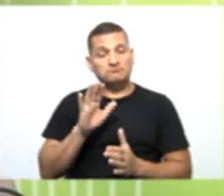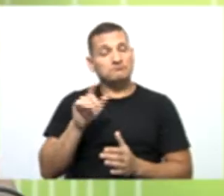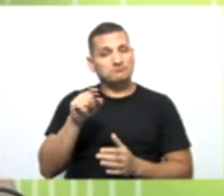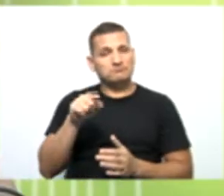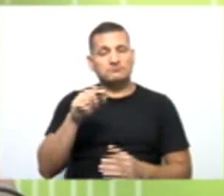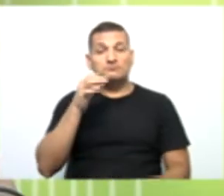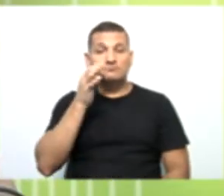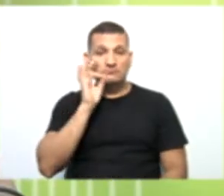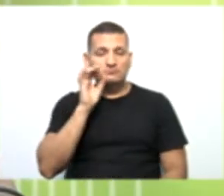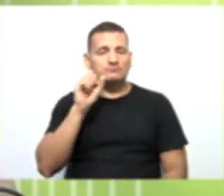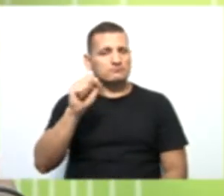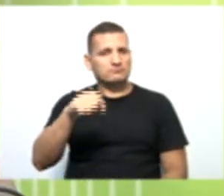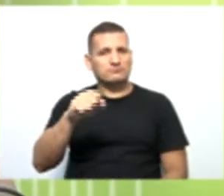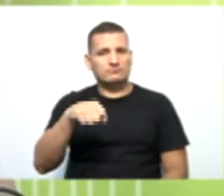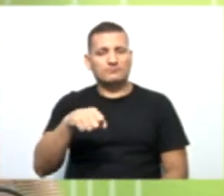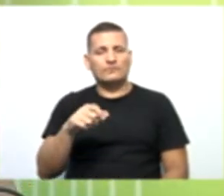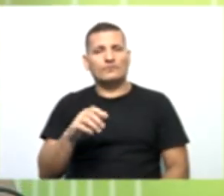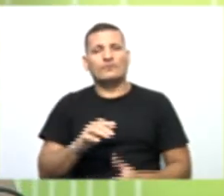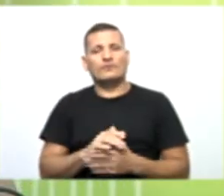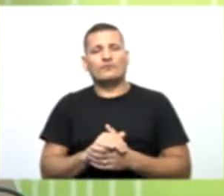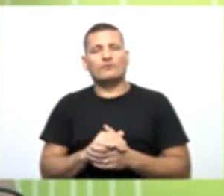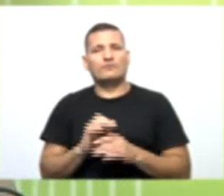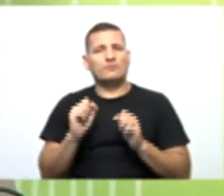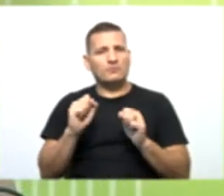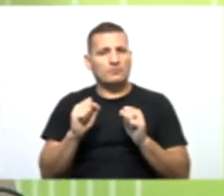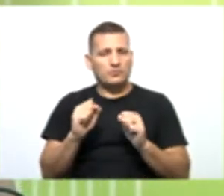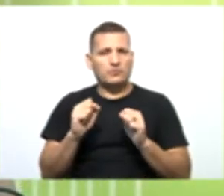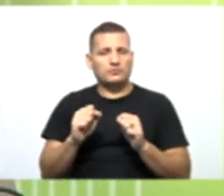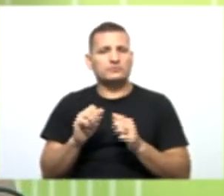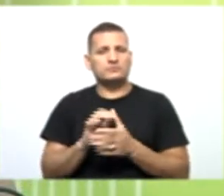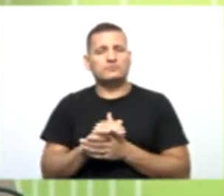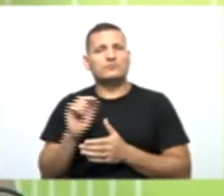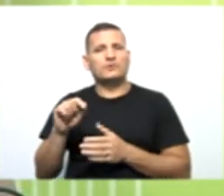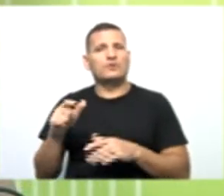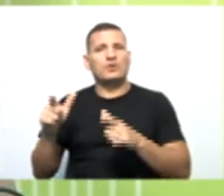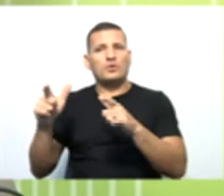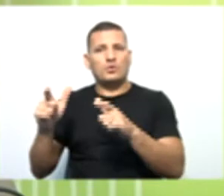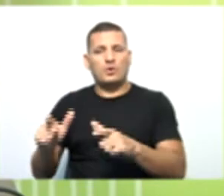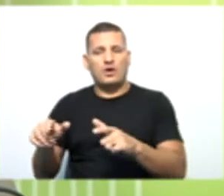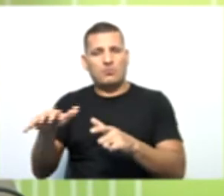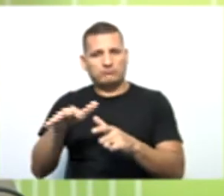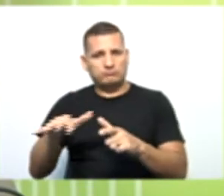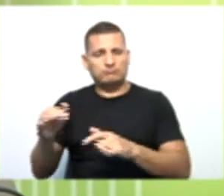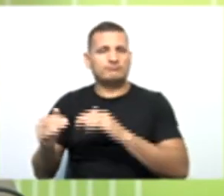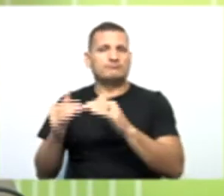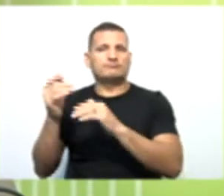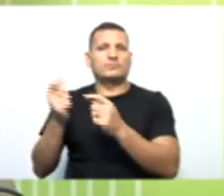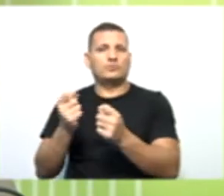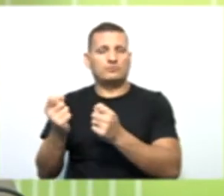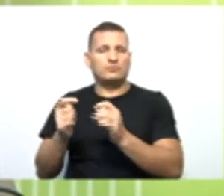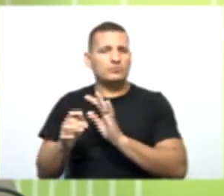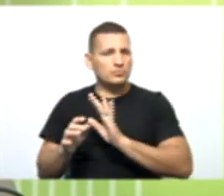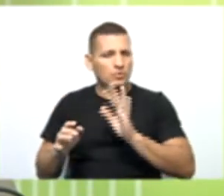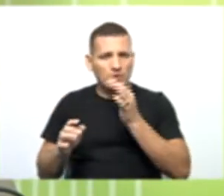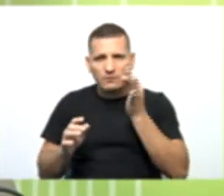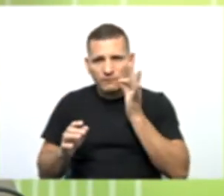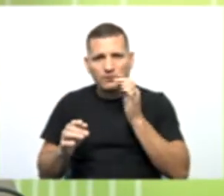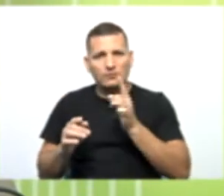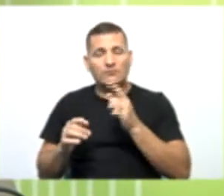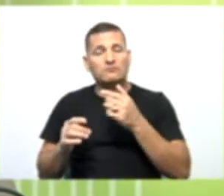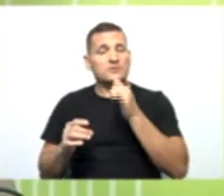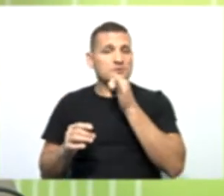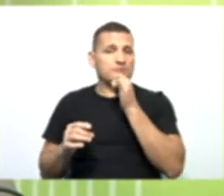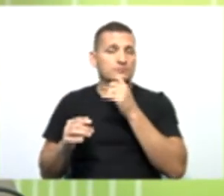pode sim ser uma vantagem, uma atividade local. Não só o café, vamos dizer que tem uma